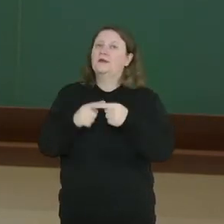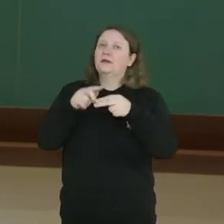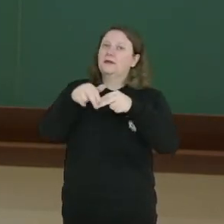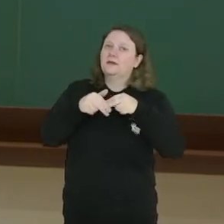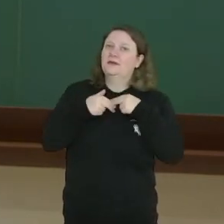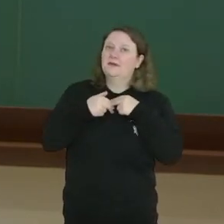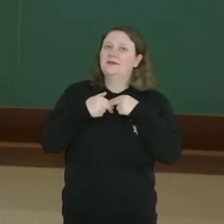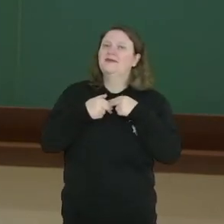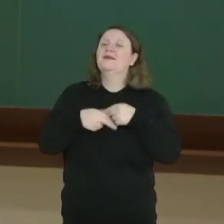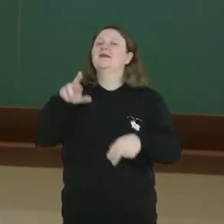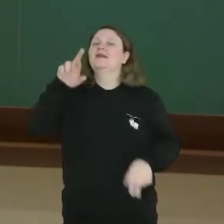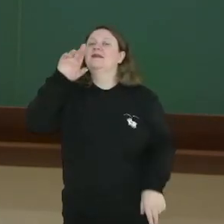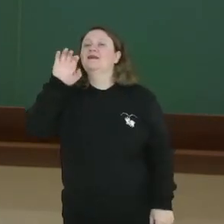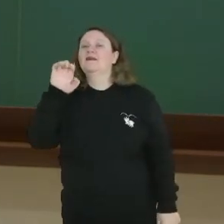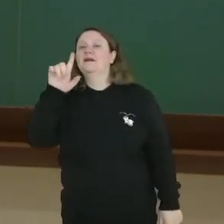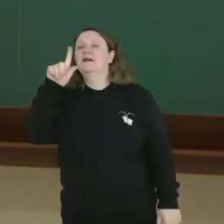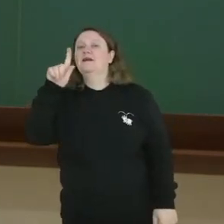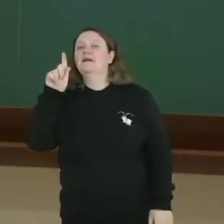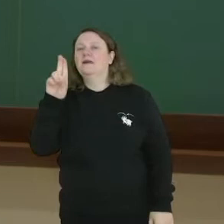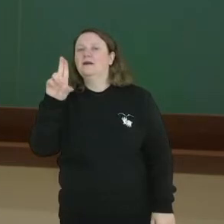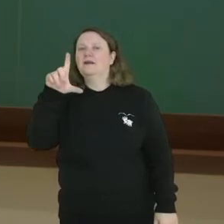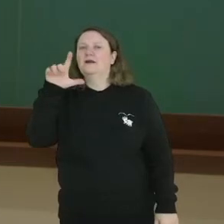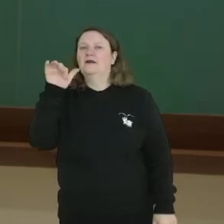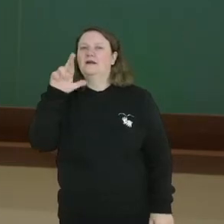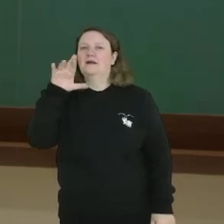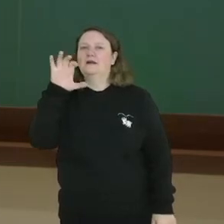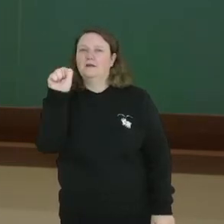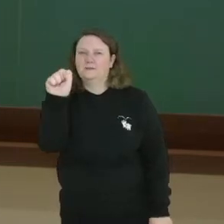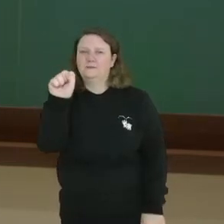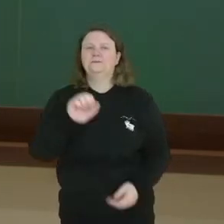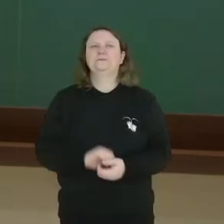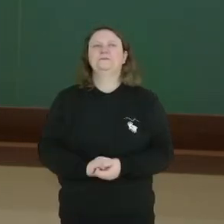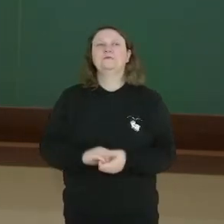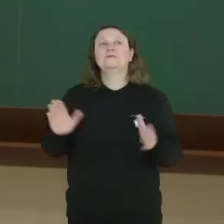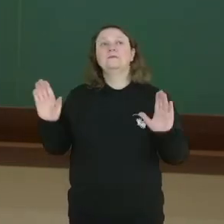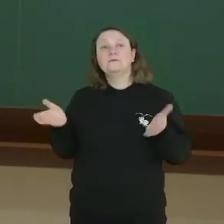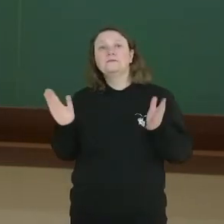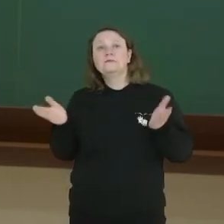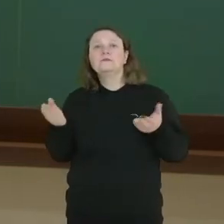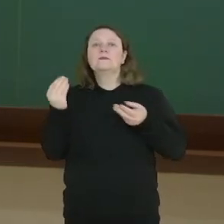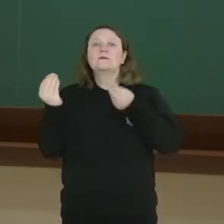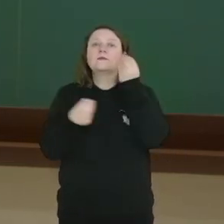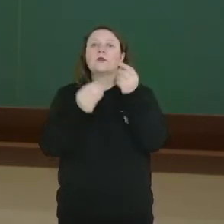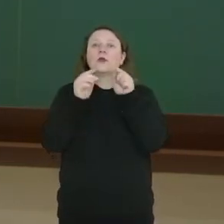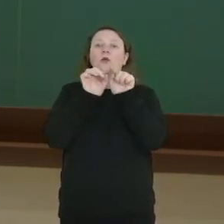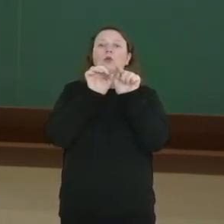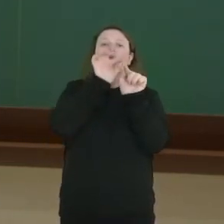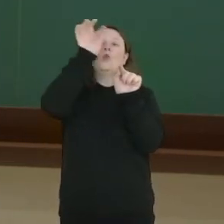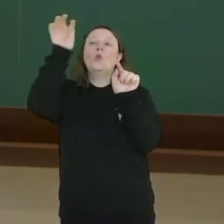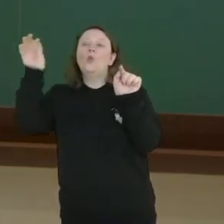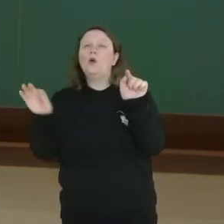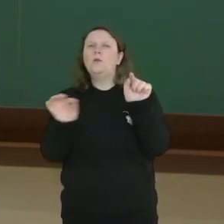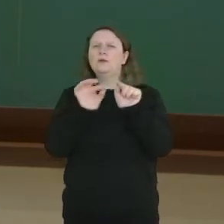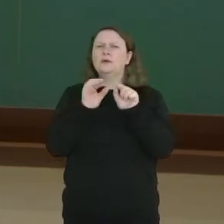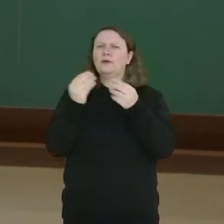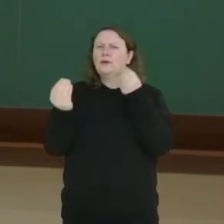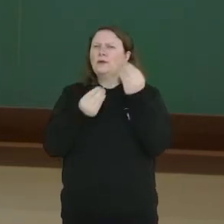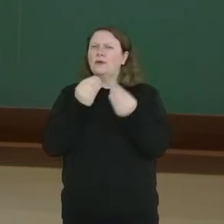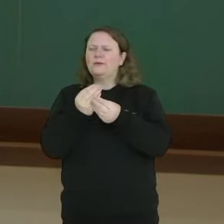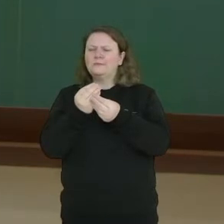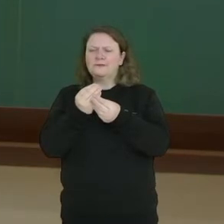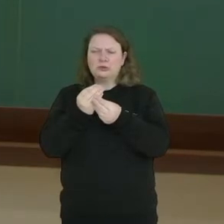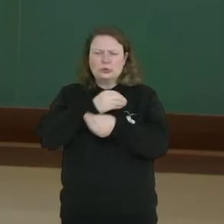polígonos regulares, ok? E na circunferência, né? Como é que eu vou misturar essa história de polígono regular